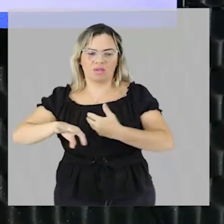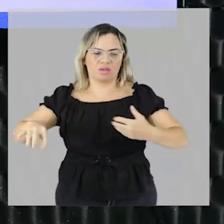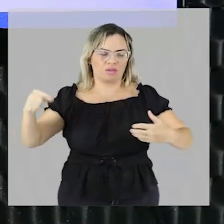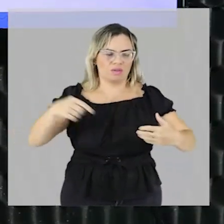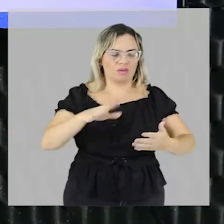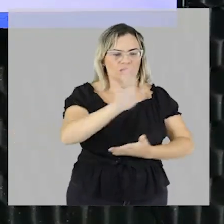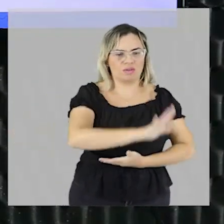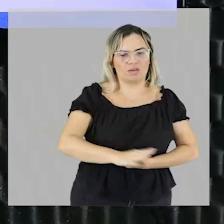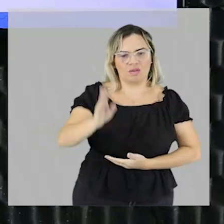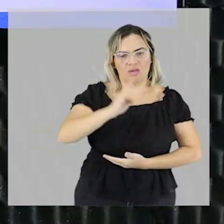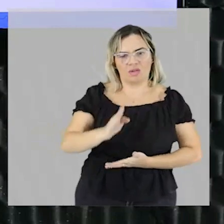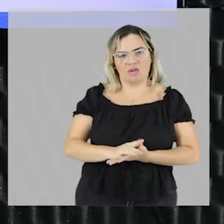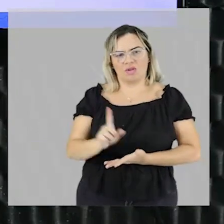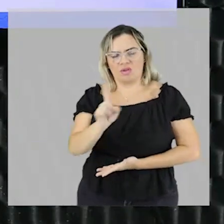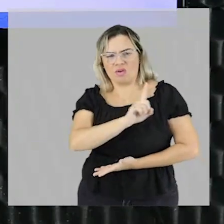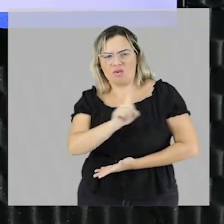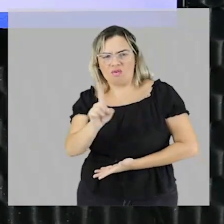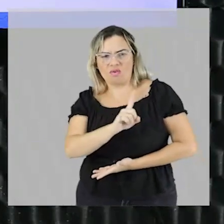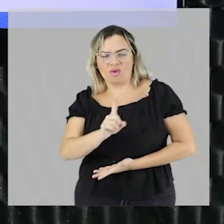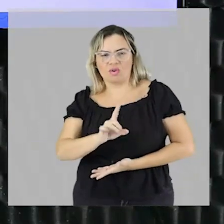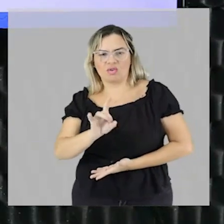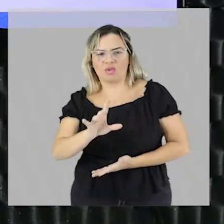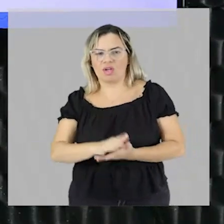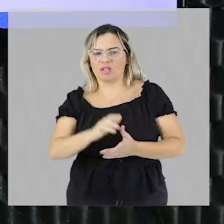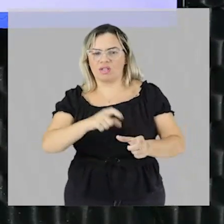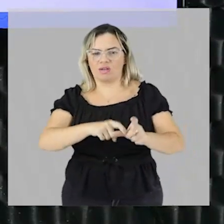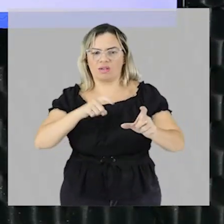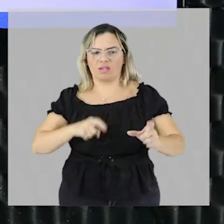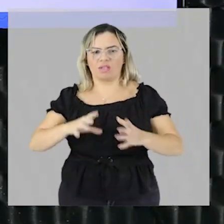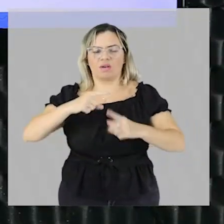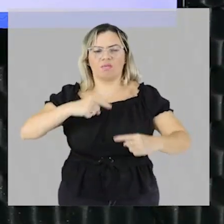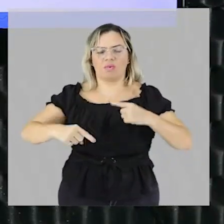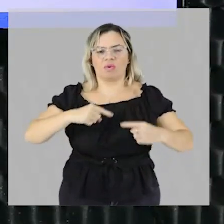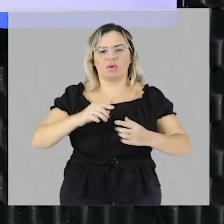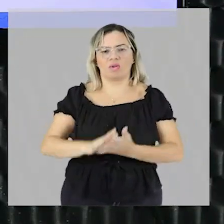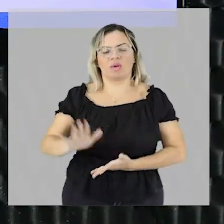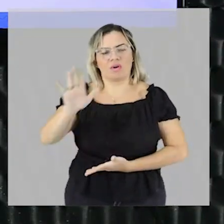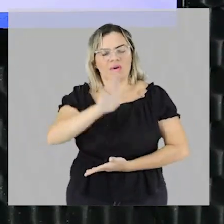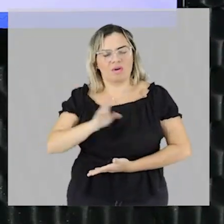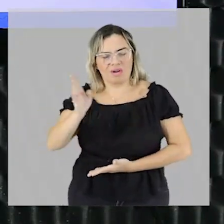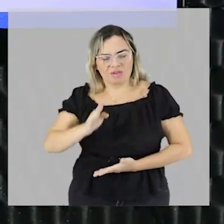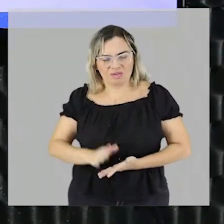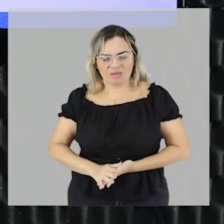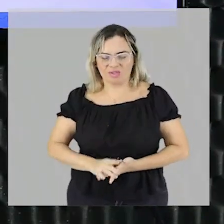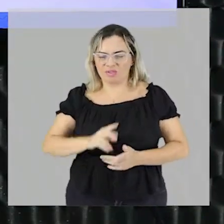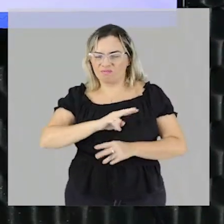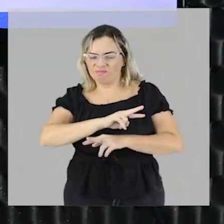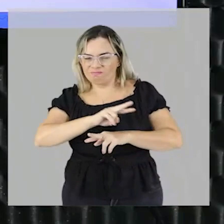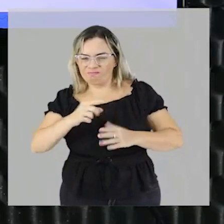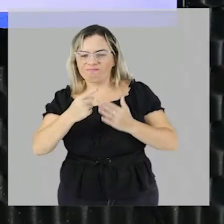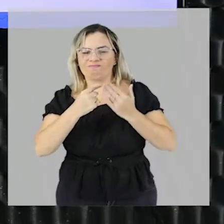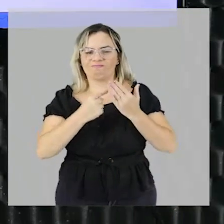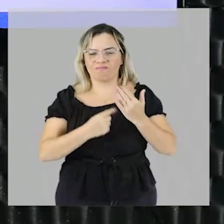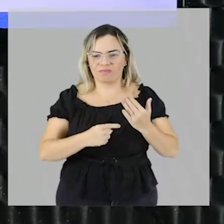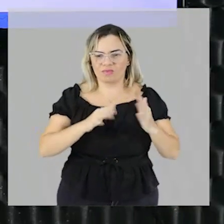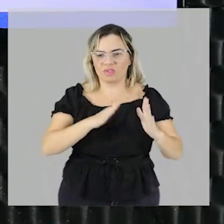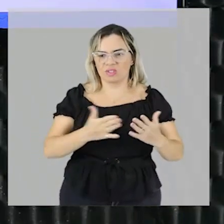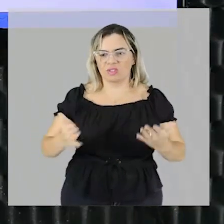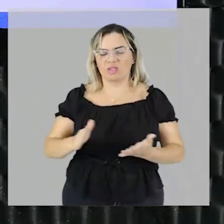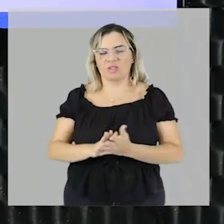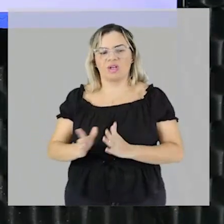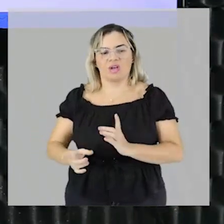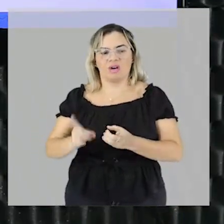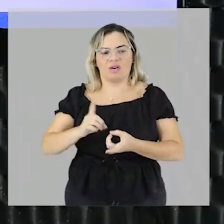um movimento pela independência política do Brasil. Dessa feita, ao contrário do que se deu lá na